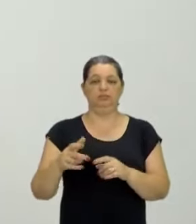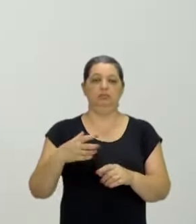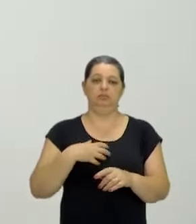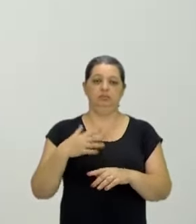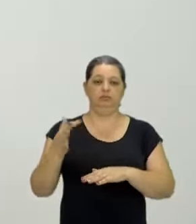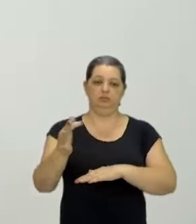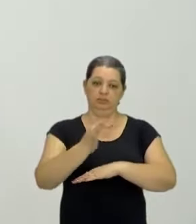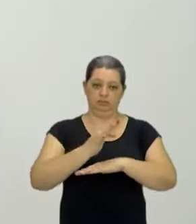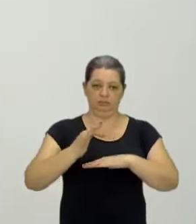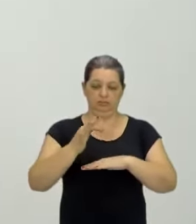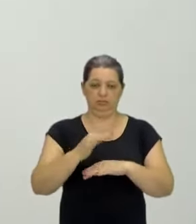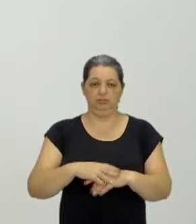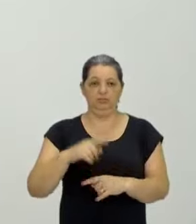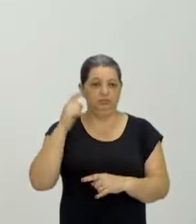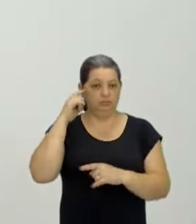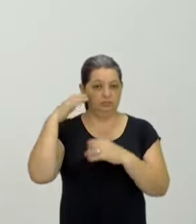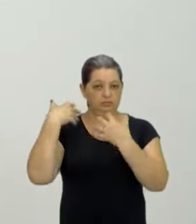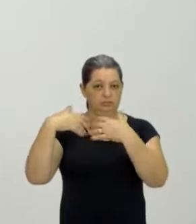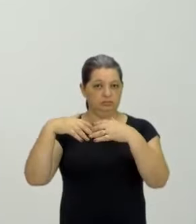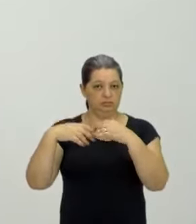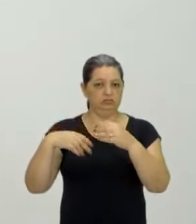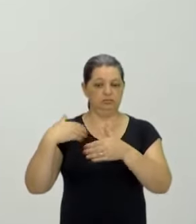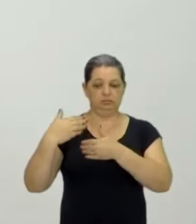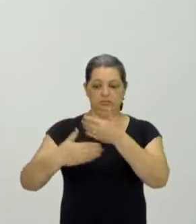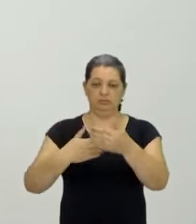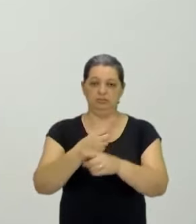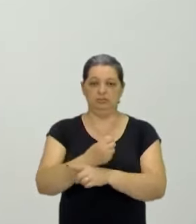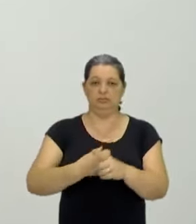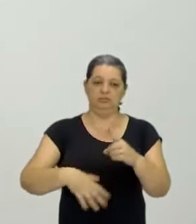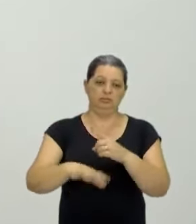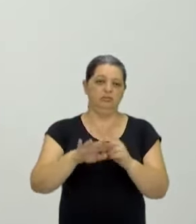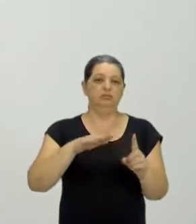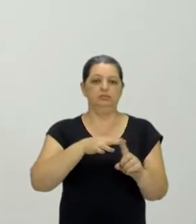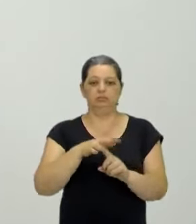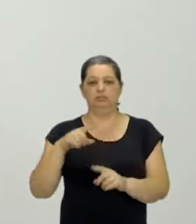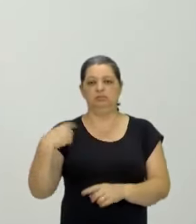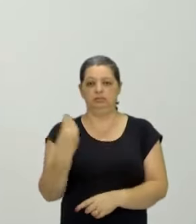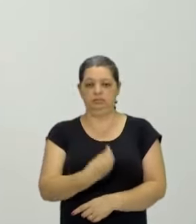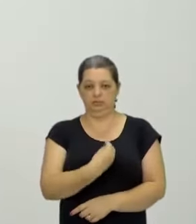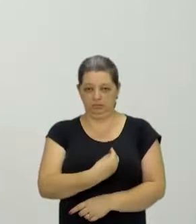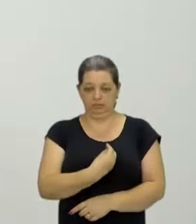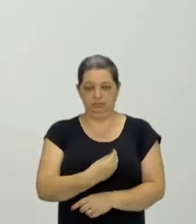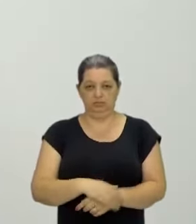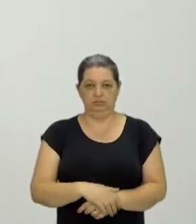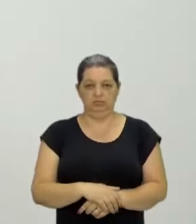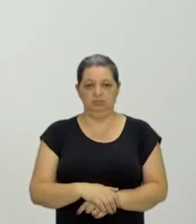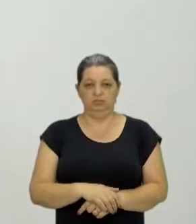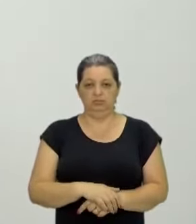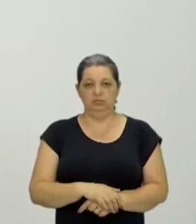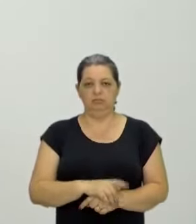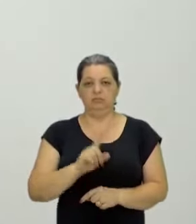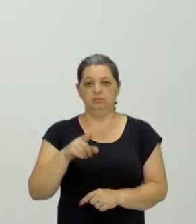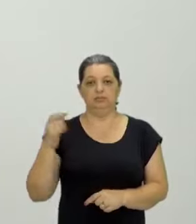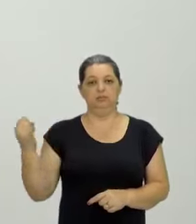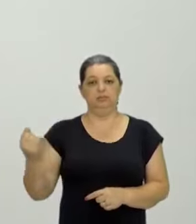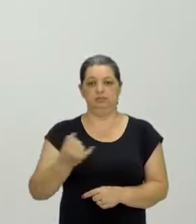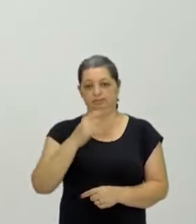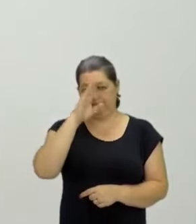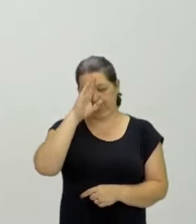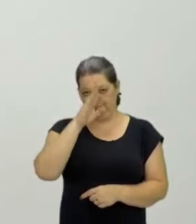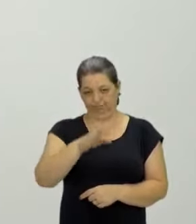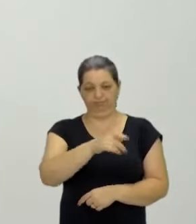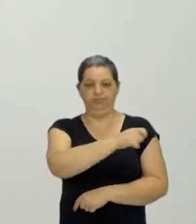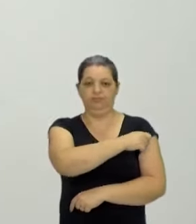gente também refletir nos processos sociais da nossa vida. Isso é muito importante, principalmente, né, para os nossos